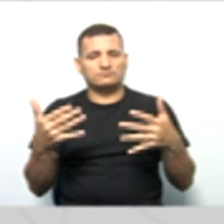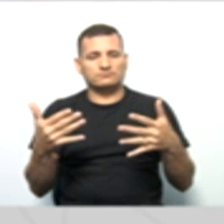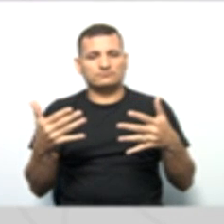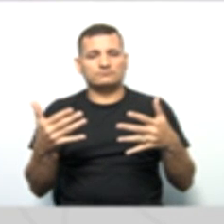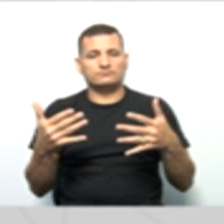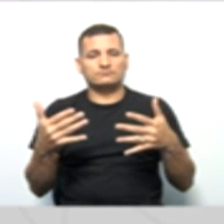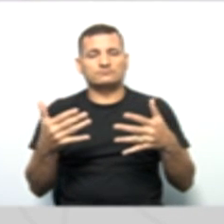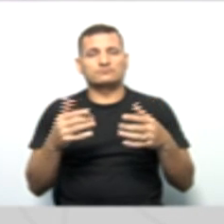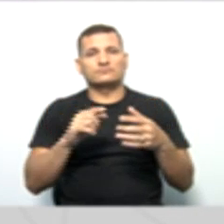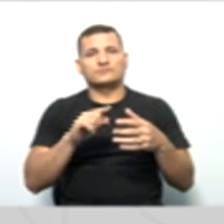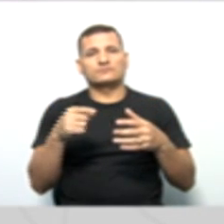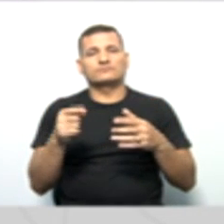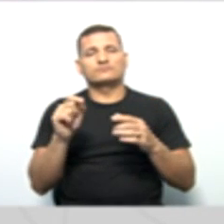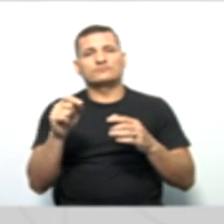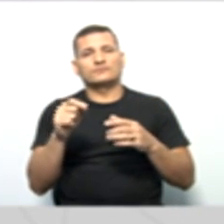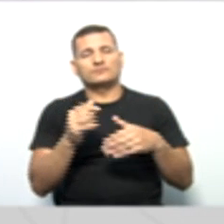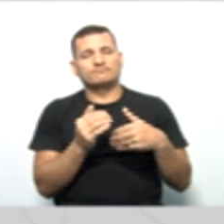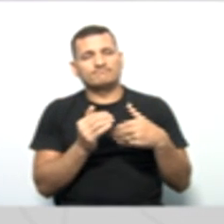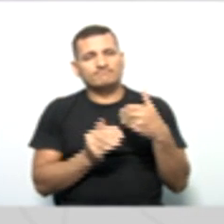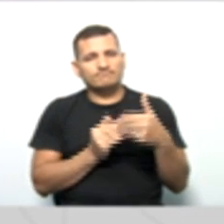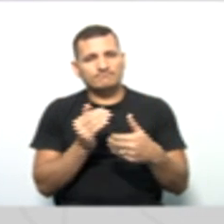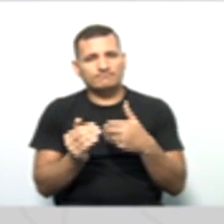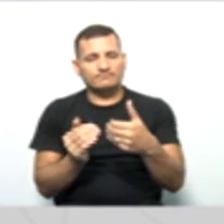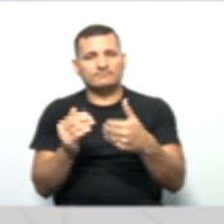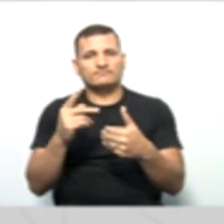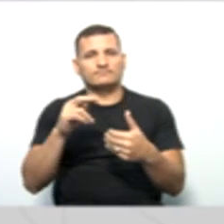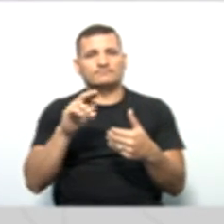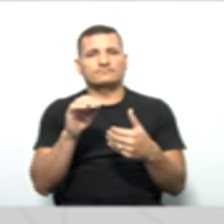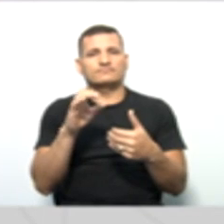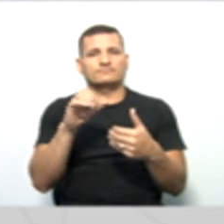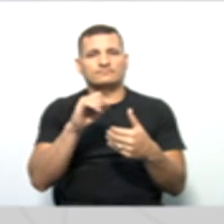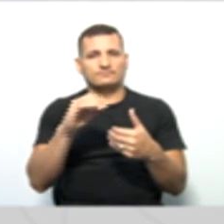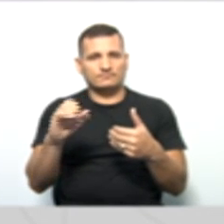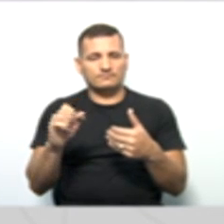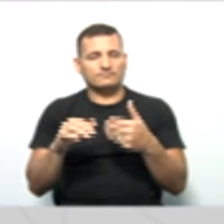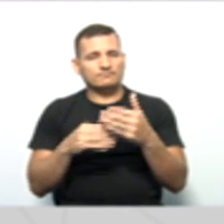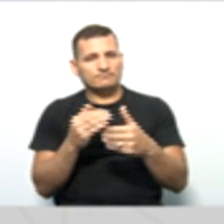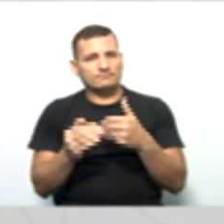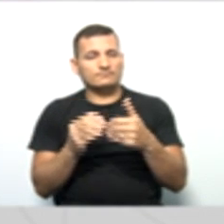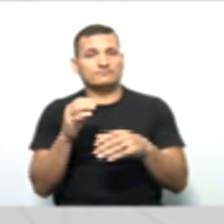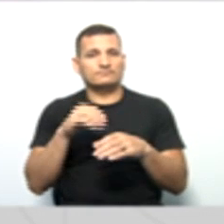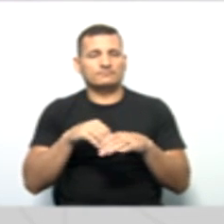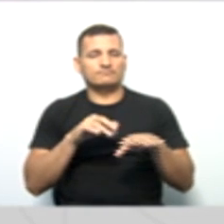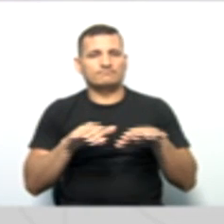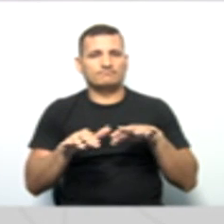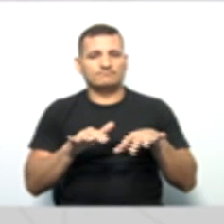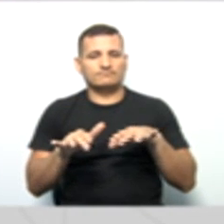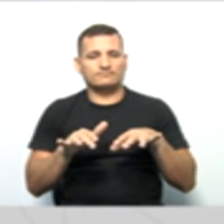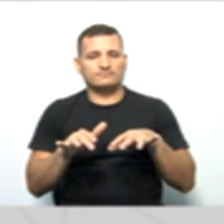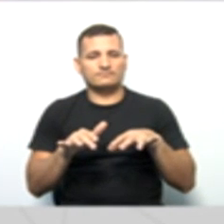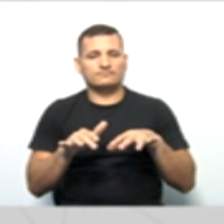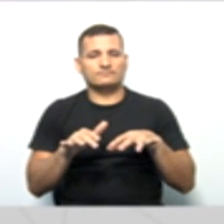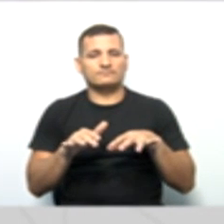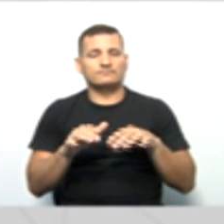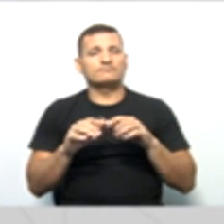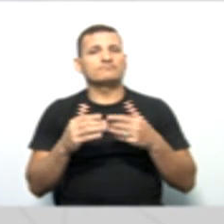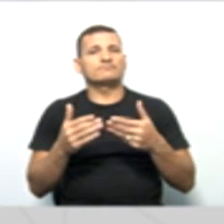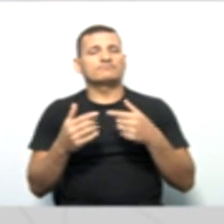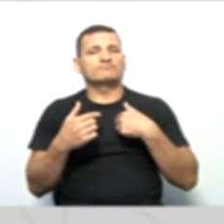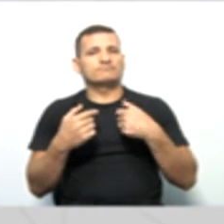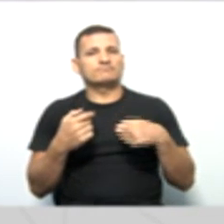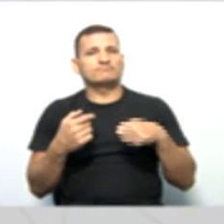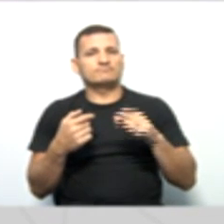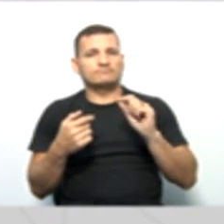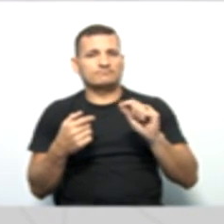em procedimentos, em processos, tá? Dentro do meu desenvolvimento. Então, o que eu preciso fazer? É